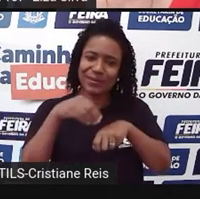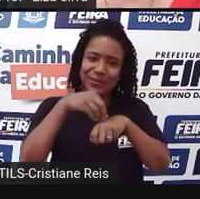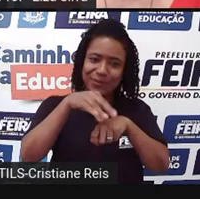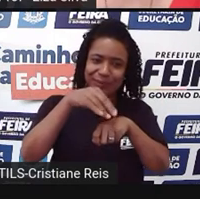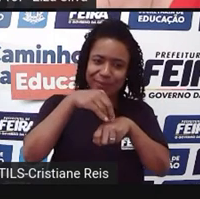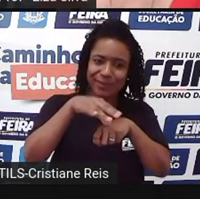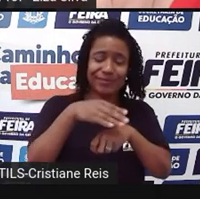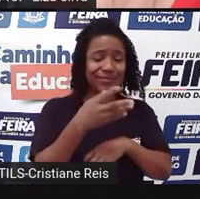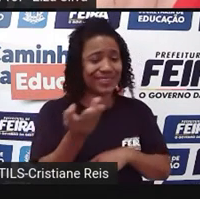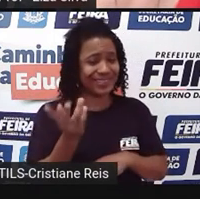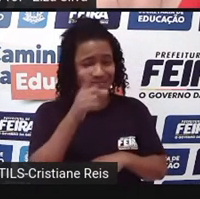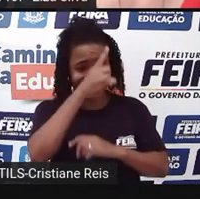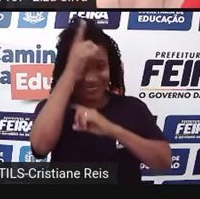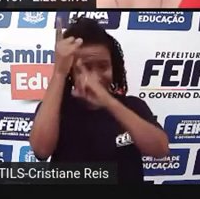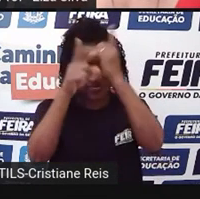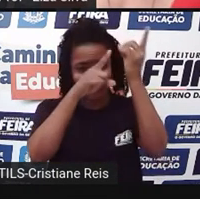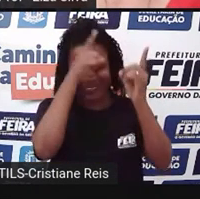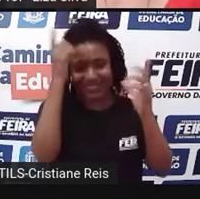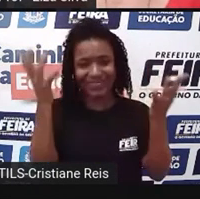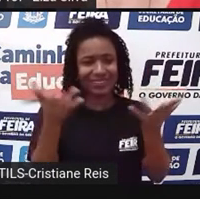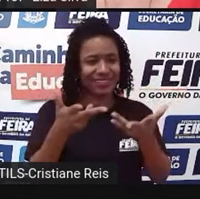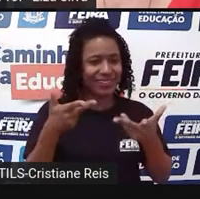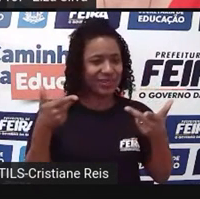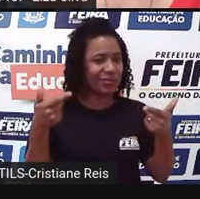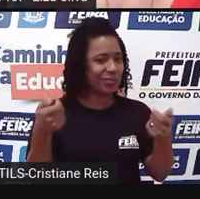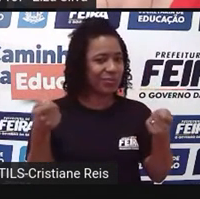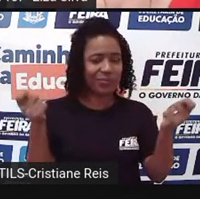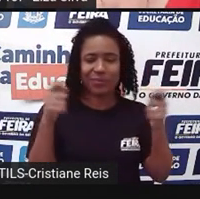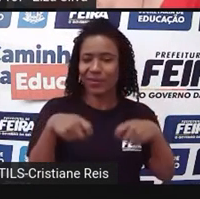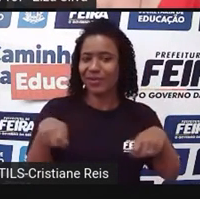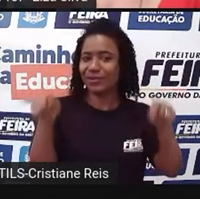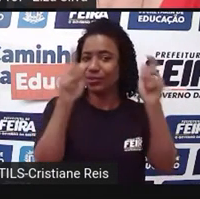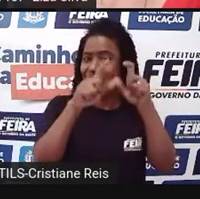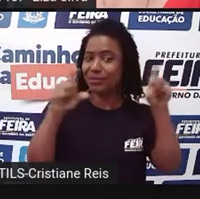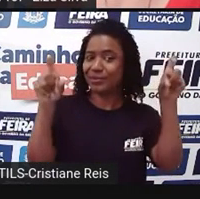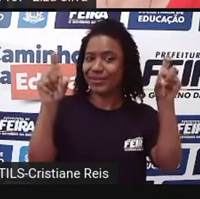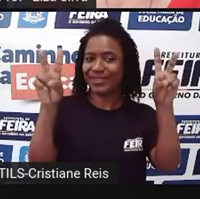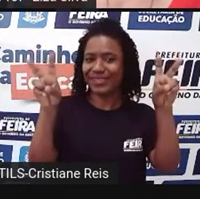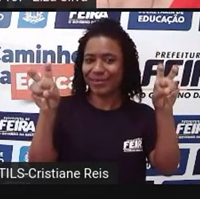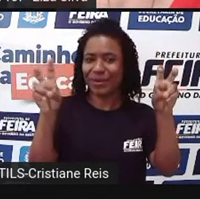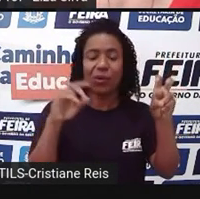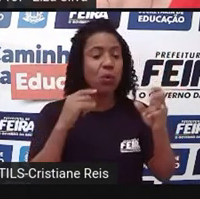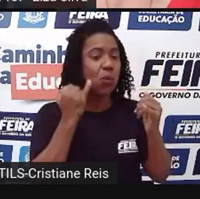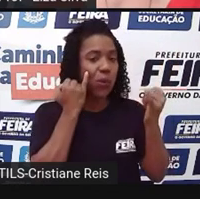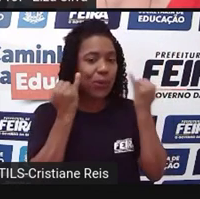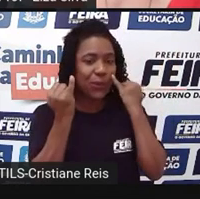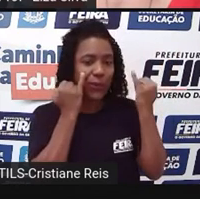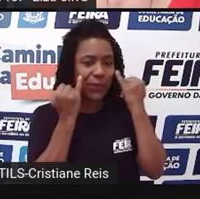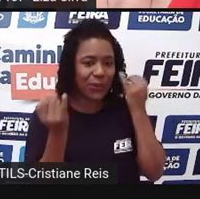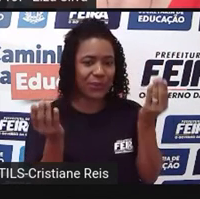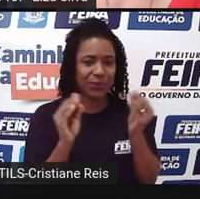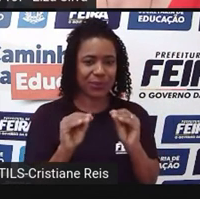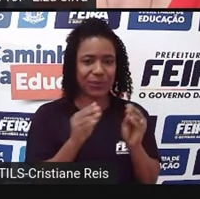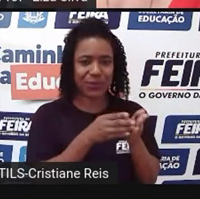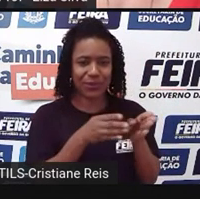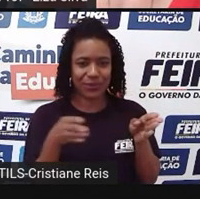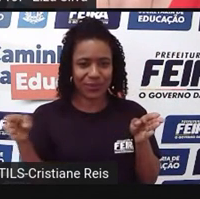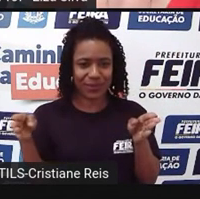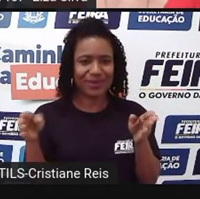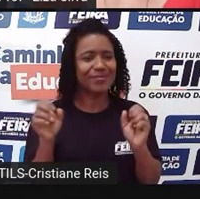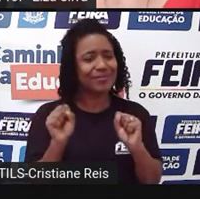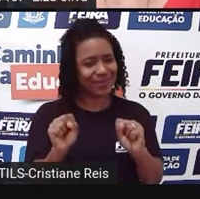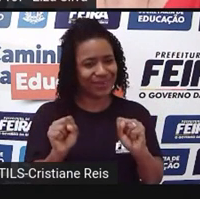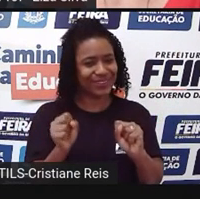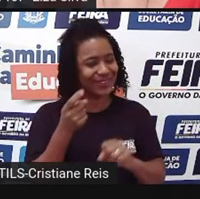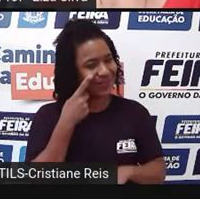claro que vocês são muito criativos e podem mudar o tema ou então mudar as informações lá diz que eu Ryan